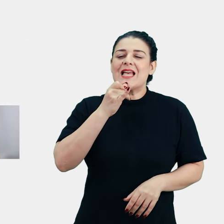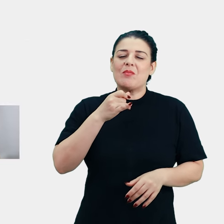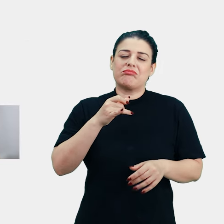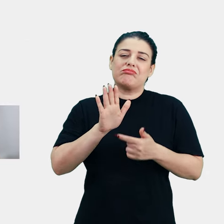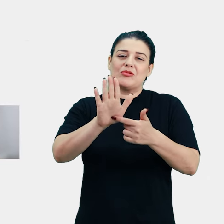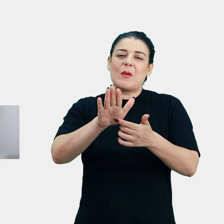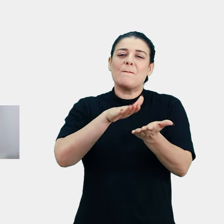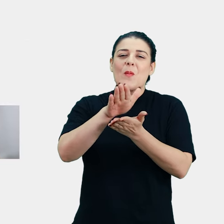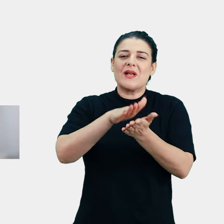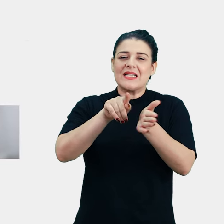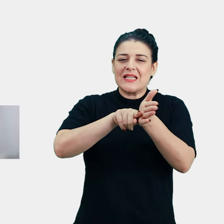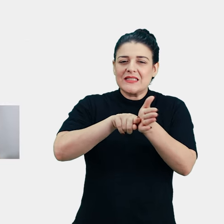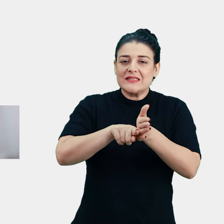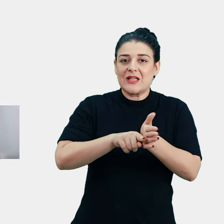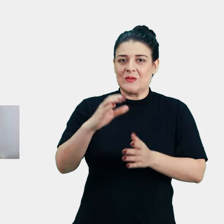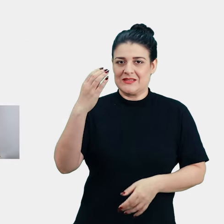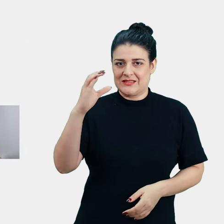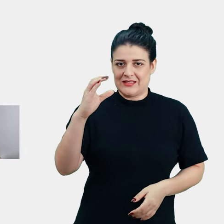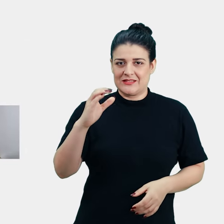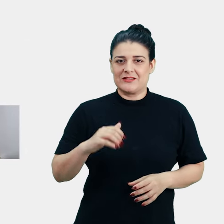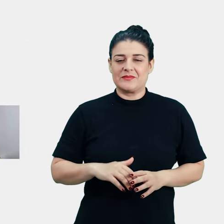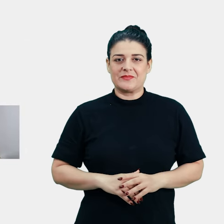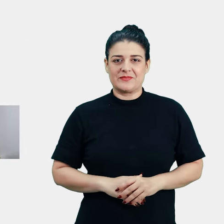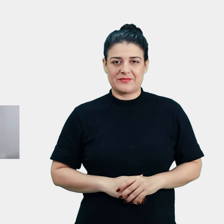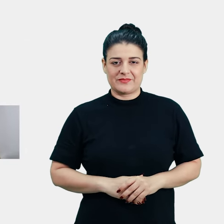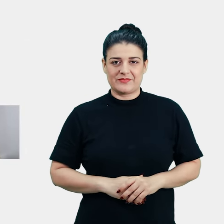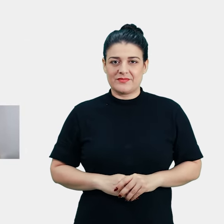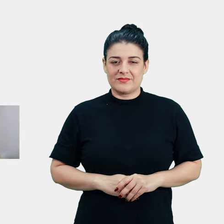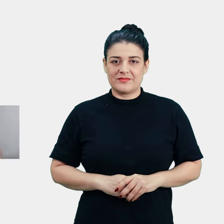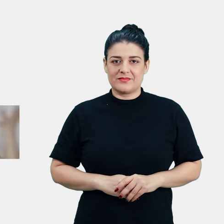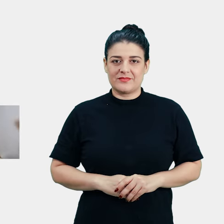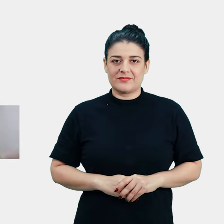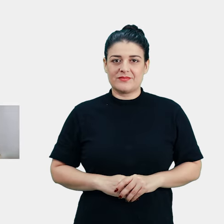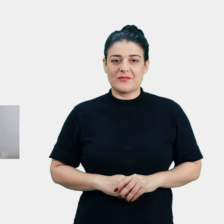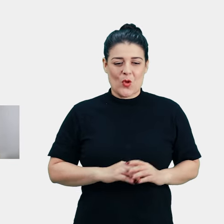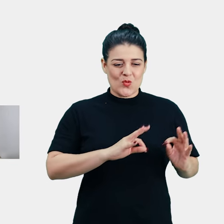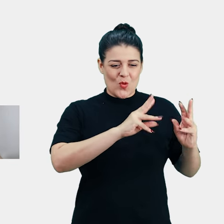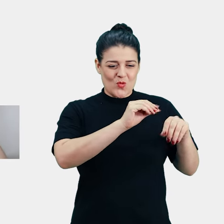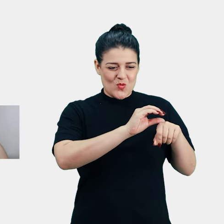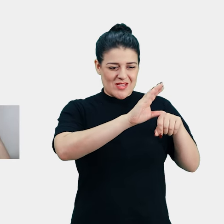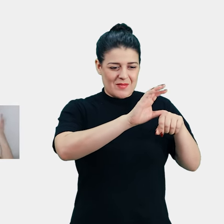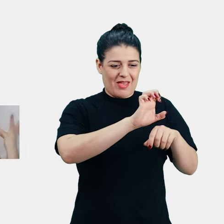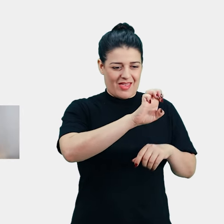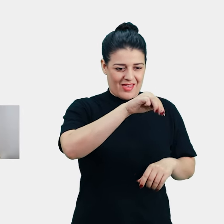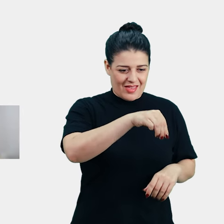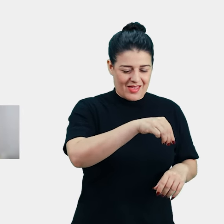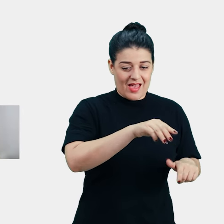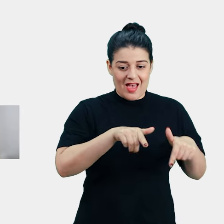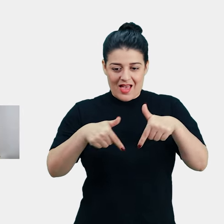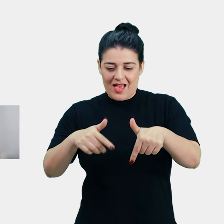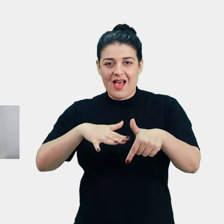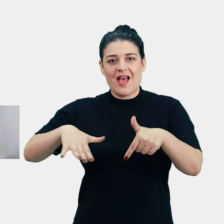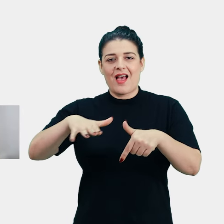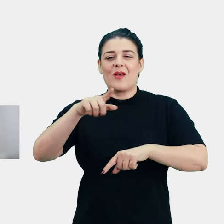publicações científicas, tá? Aplicando aí a espectrometria de massas, né, nessa área de